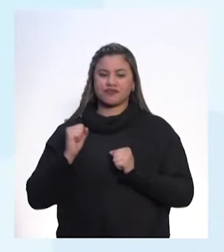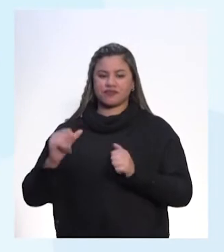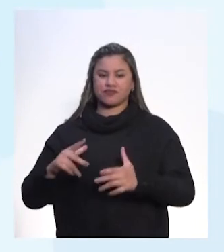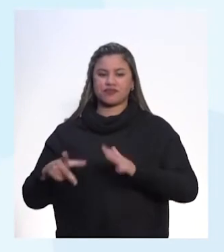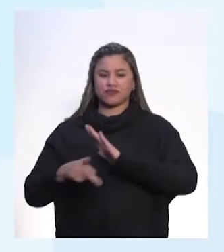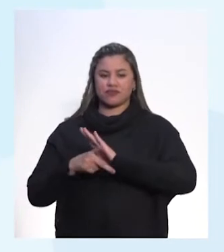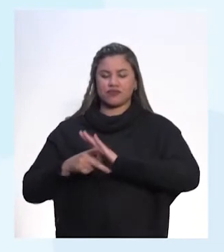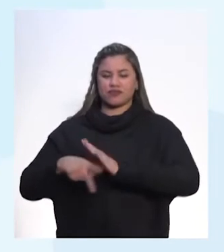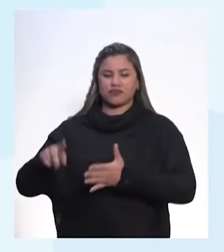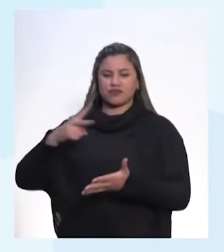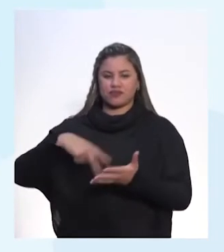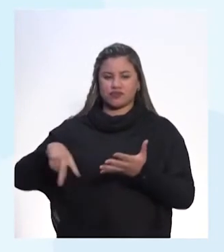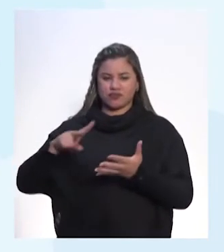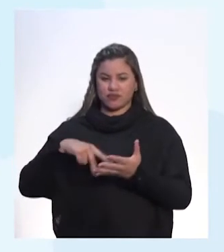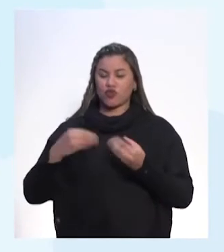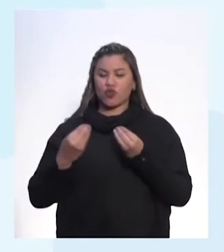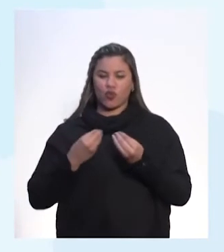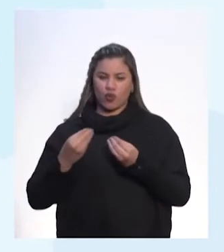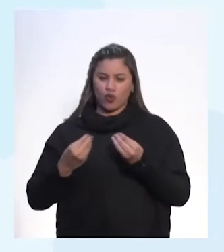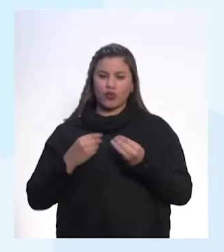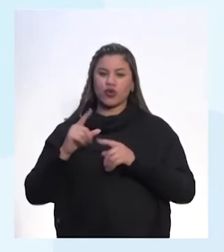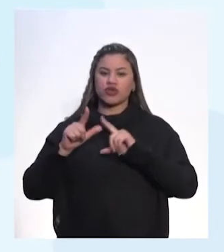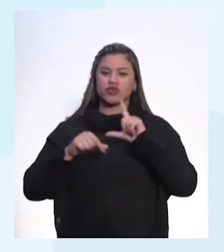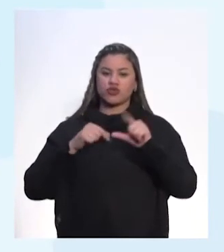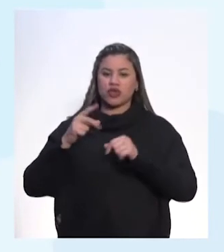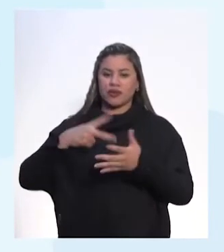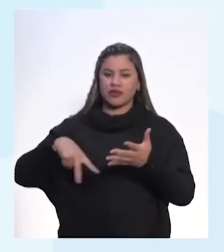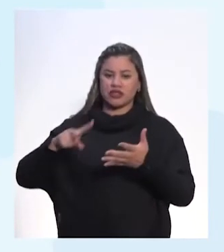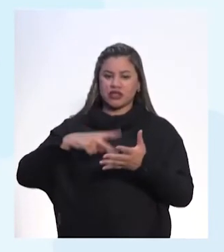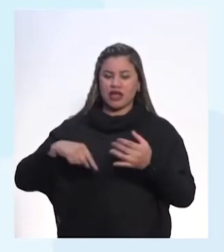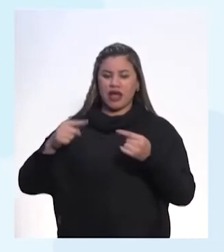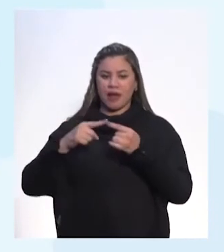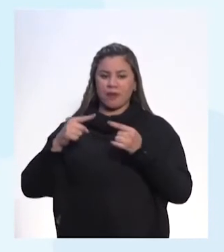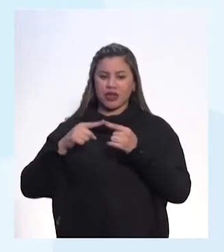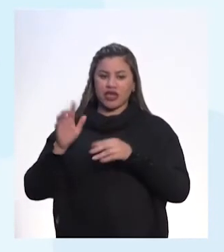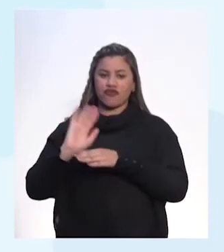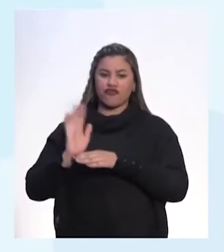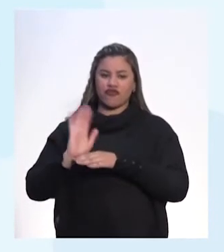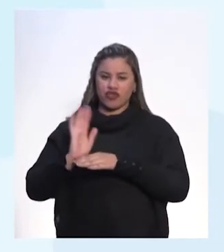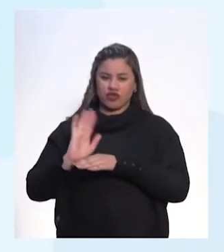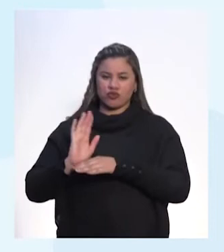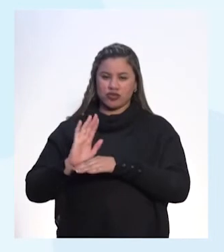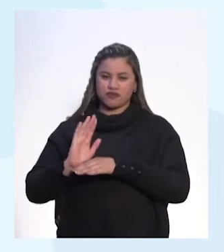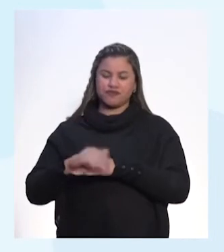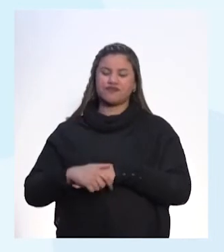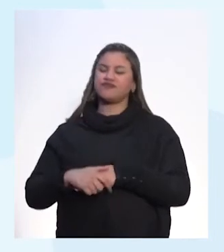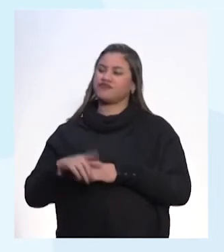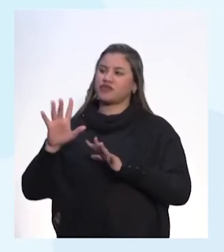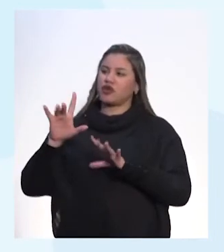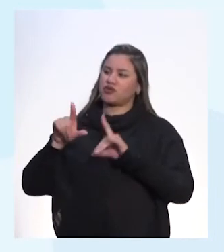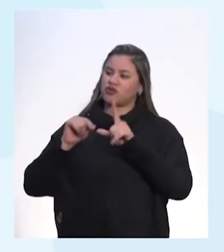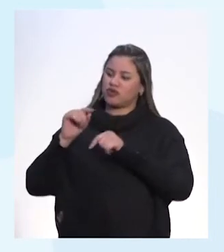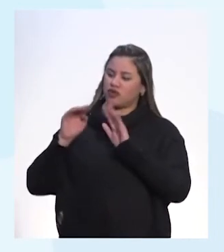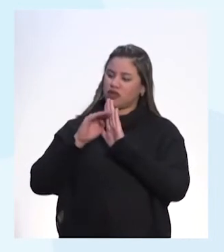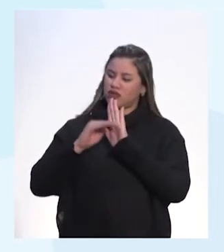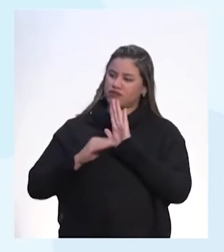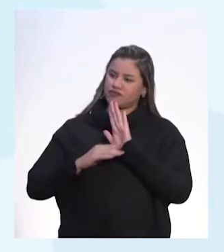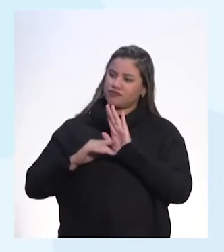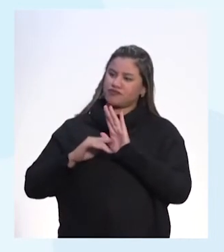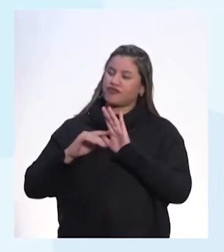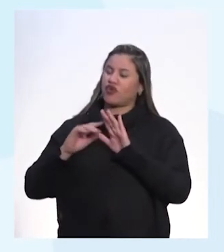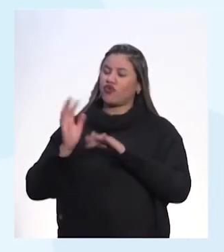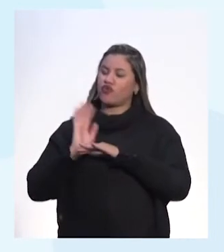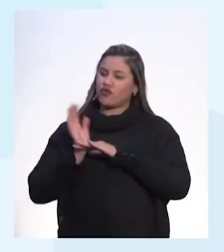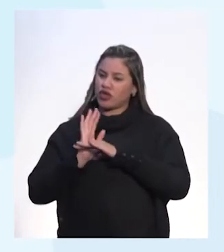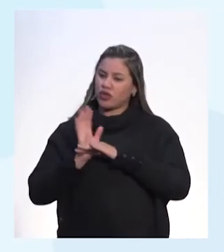fazer isso? Escolher uma coreografia que apareça em um dos filmes propostos para a mostra. Então, vocês escolheram lá uma lista de filmes, aí